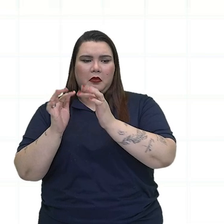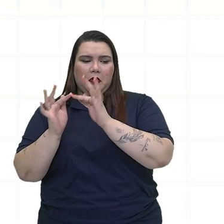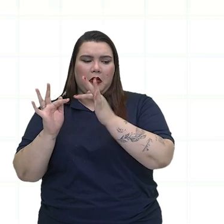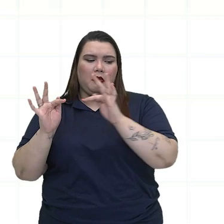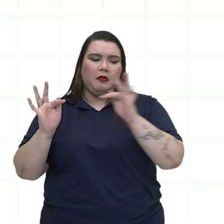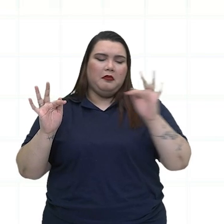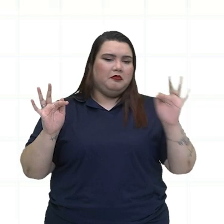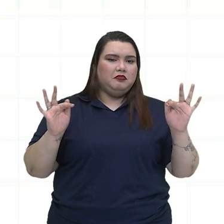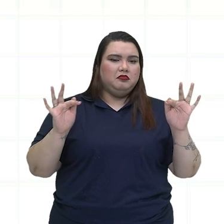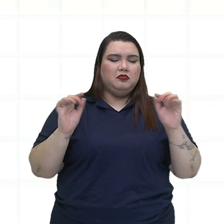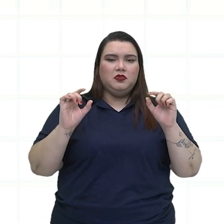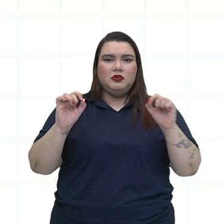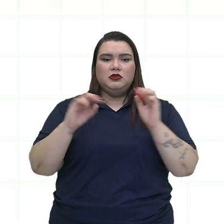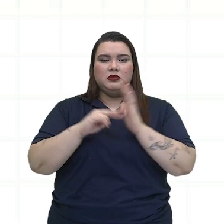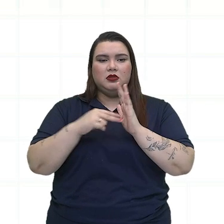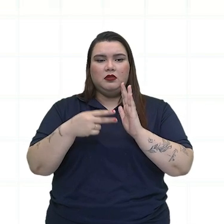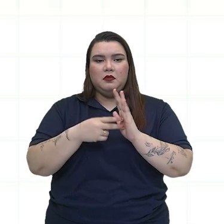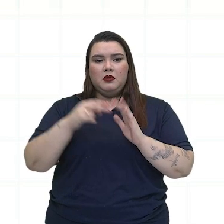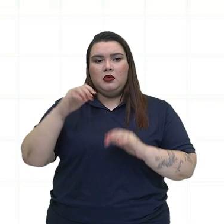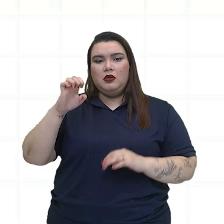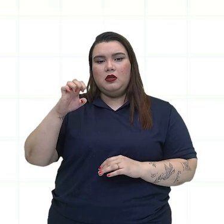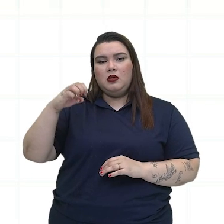ó. Employment